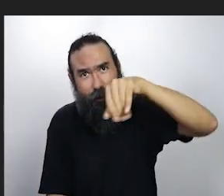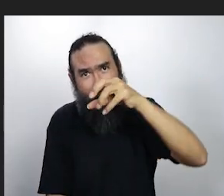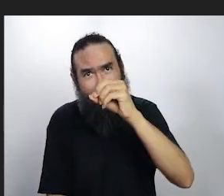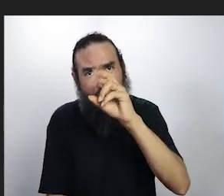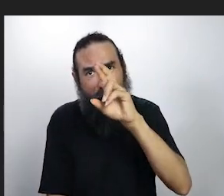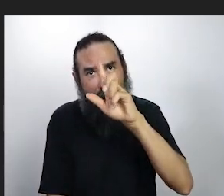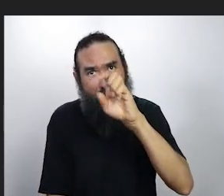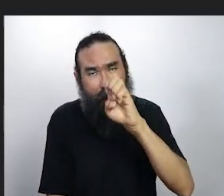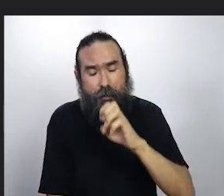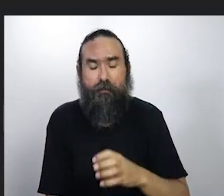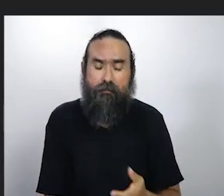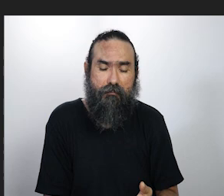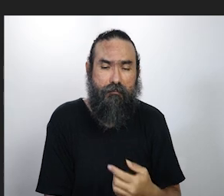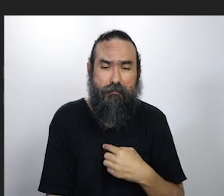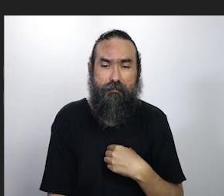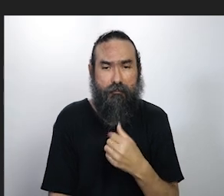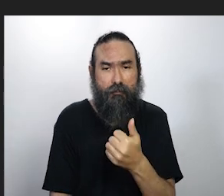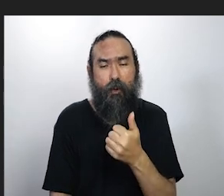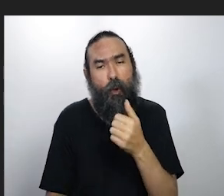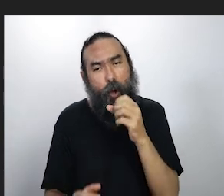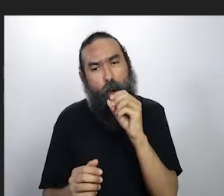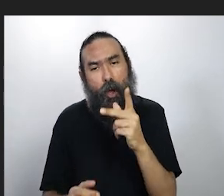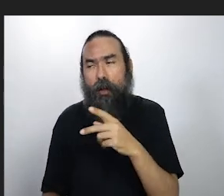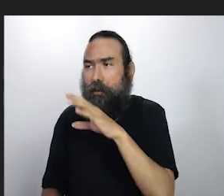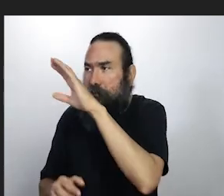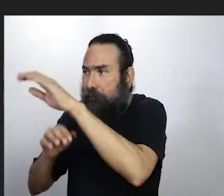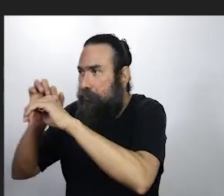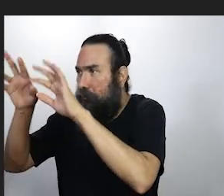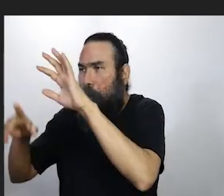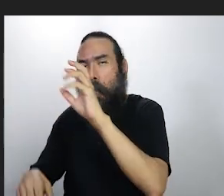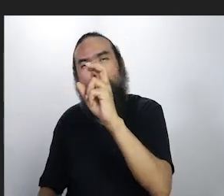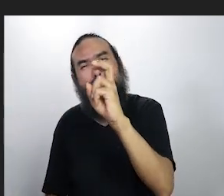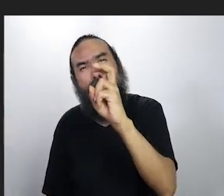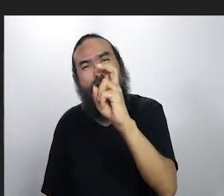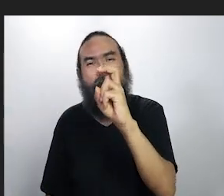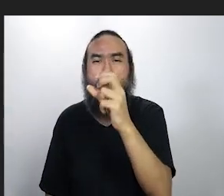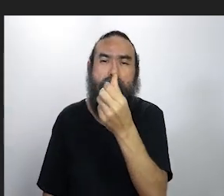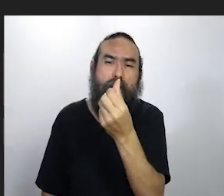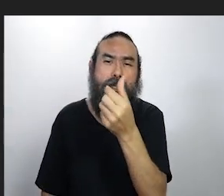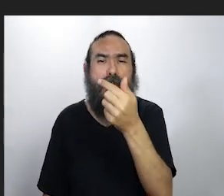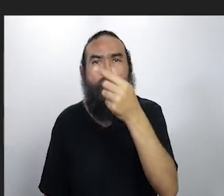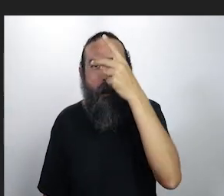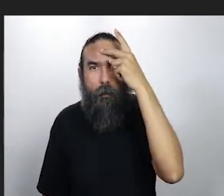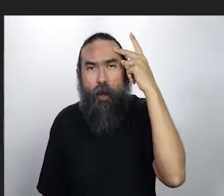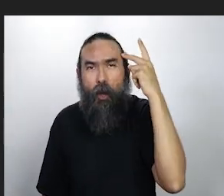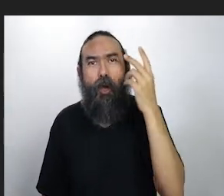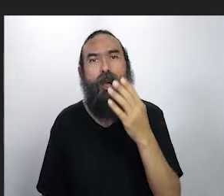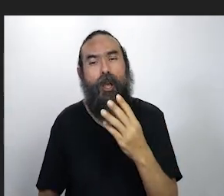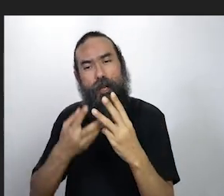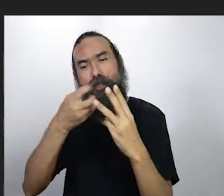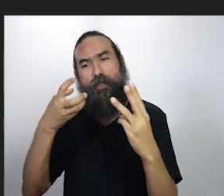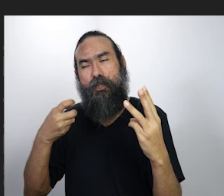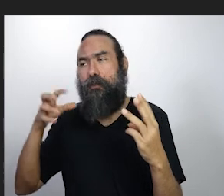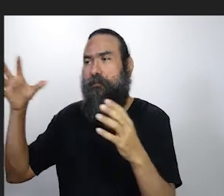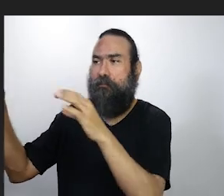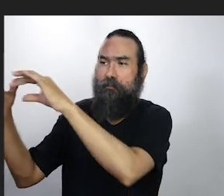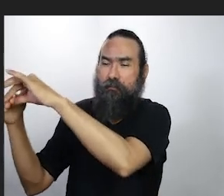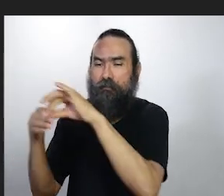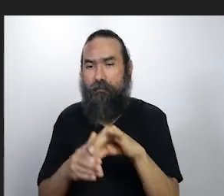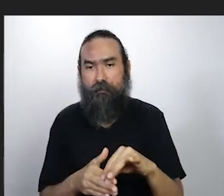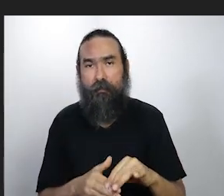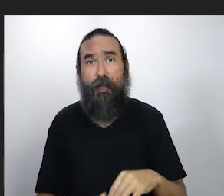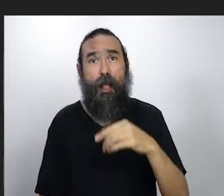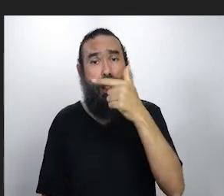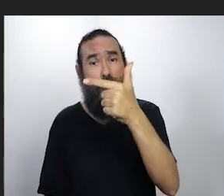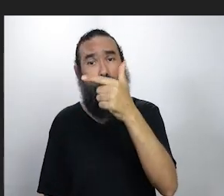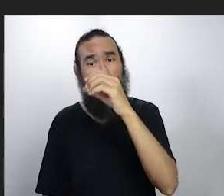vila. Em 2007, ele me pediu para dar um destaque maior para a questão indígena, que era o Ano Internacional